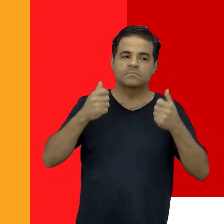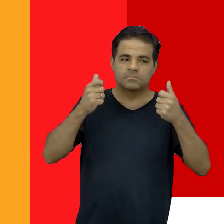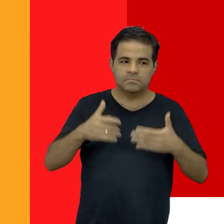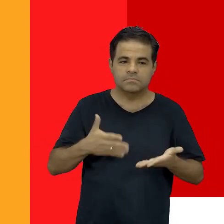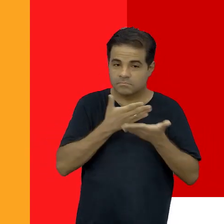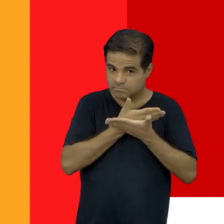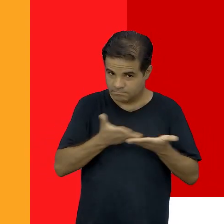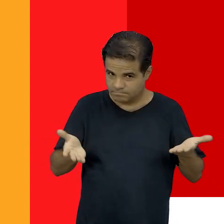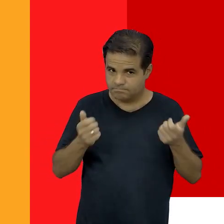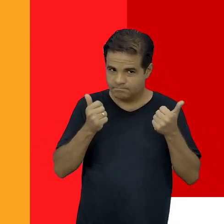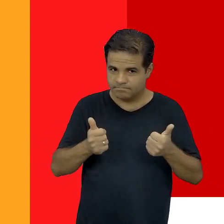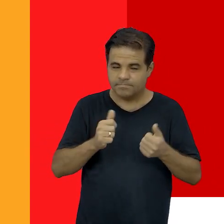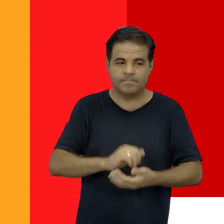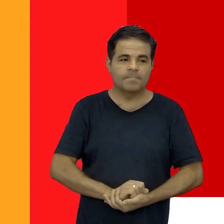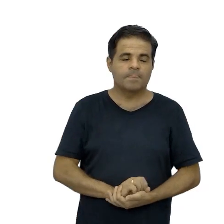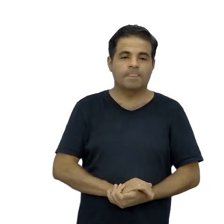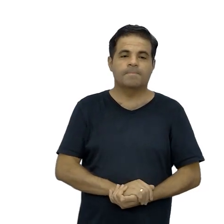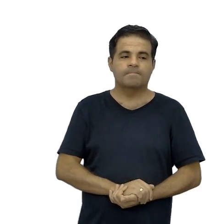Sempre.